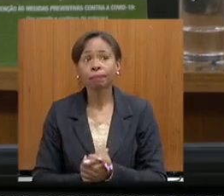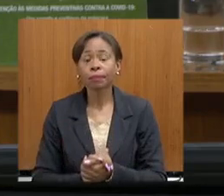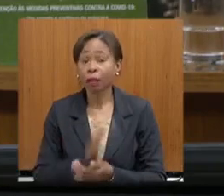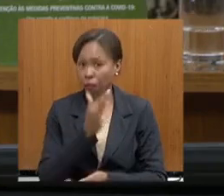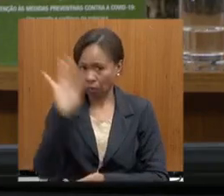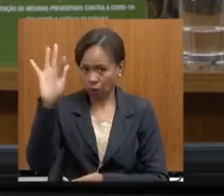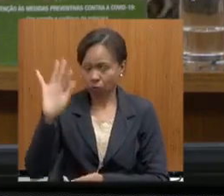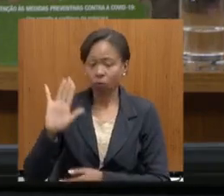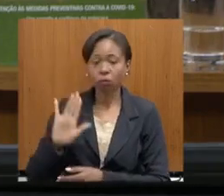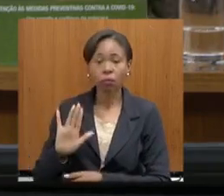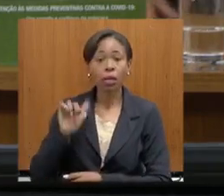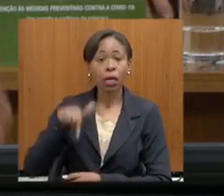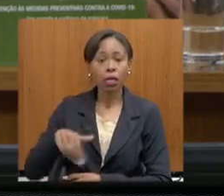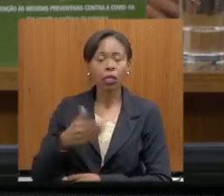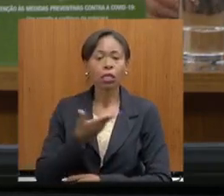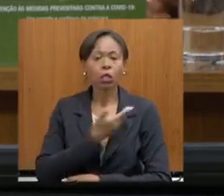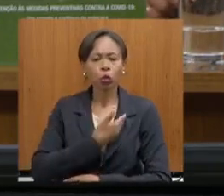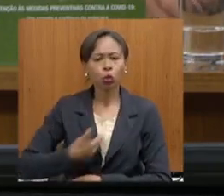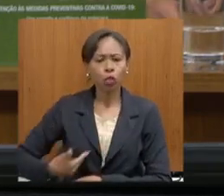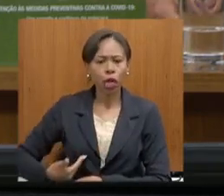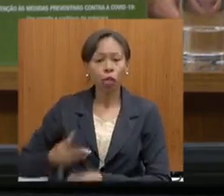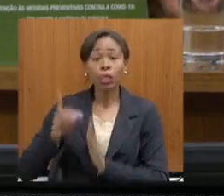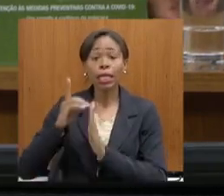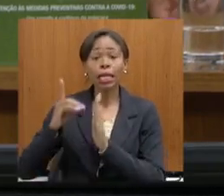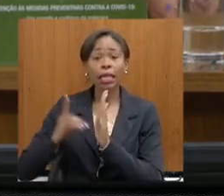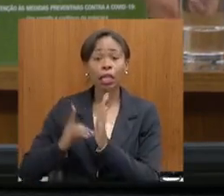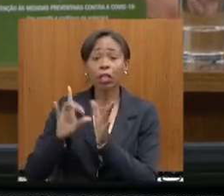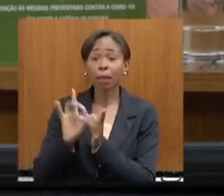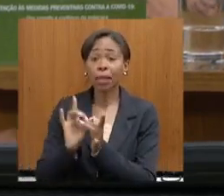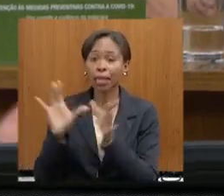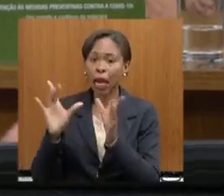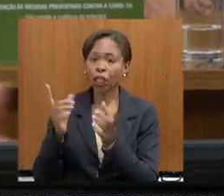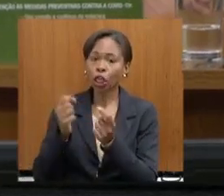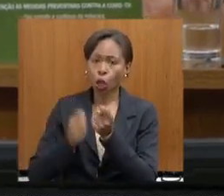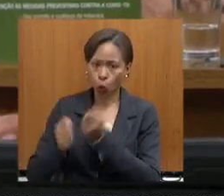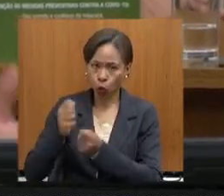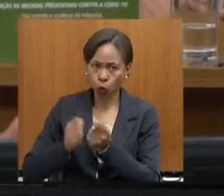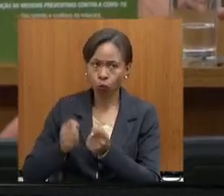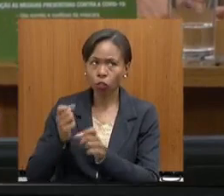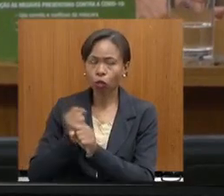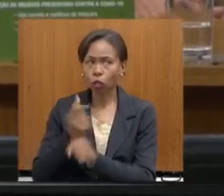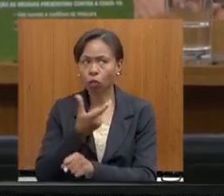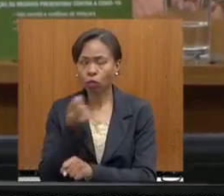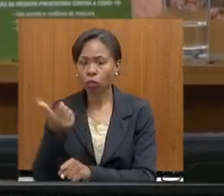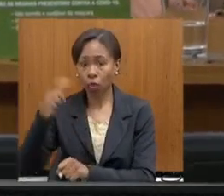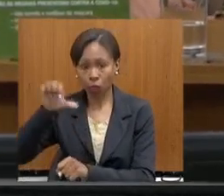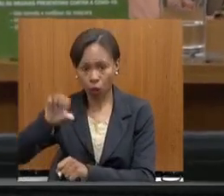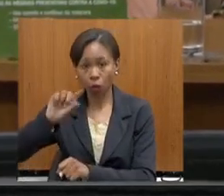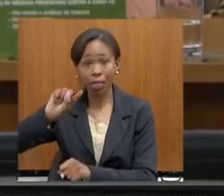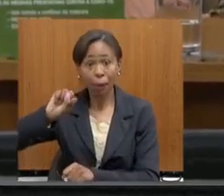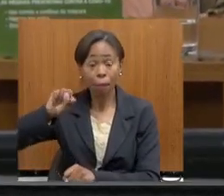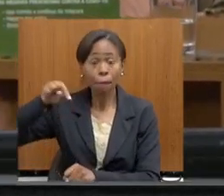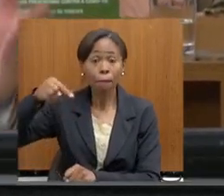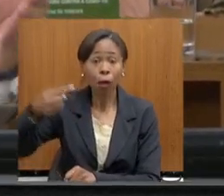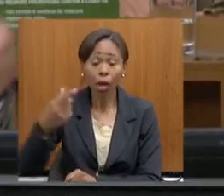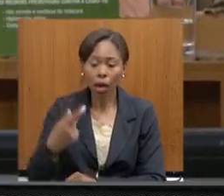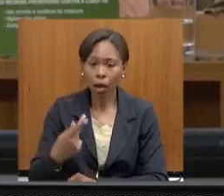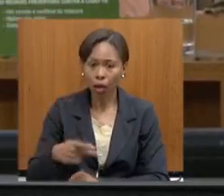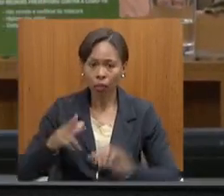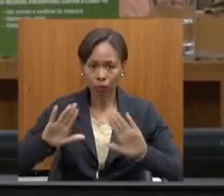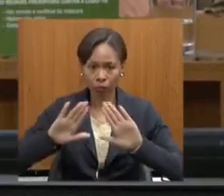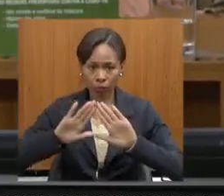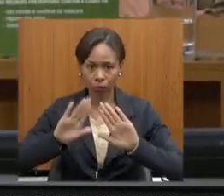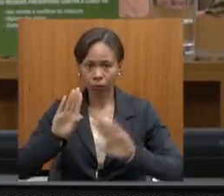Decreto da Liberdade Econômica ainda em 2019 depois obviamente esta casa por autoria do deputado Arthur